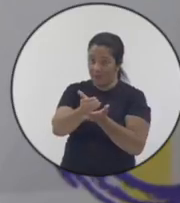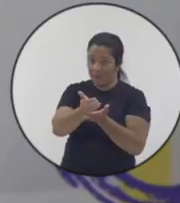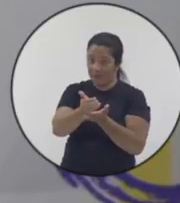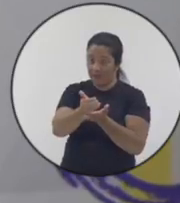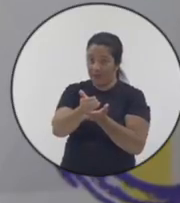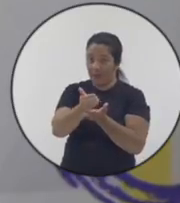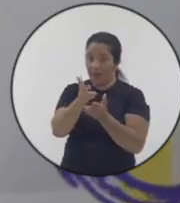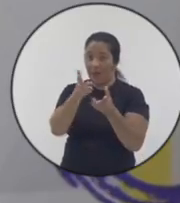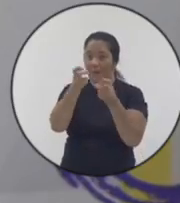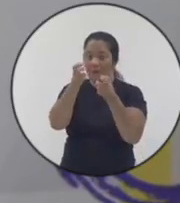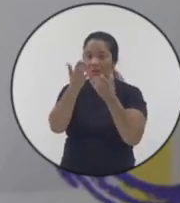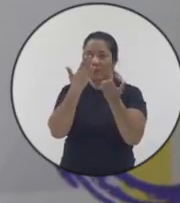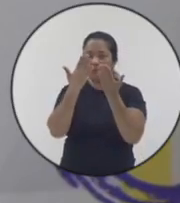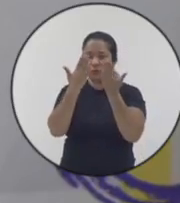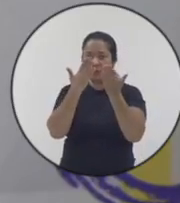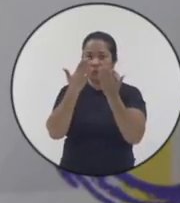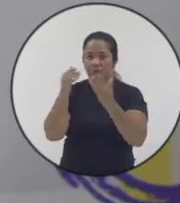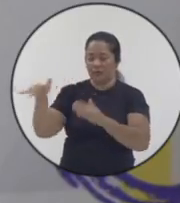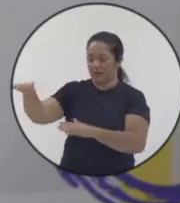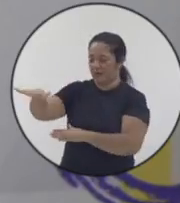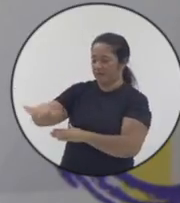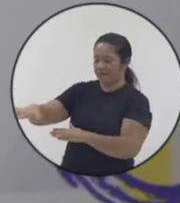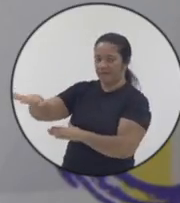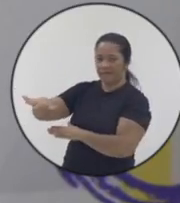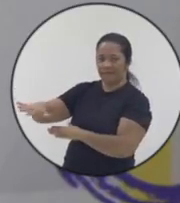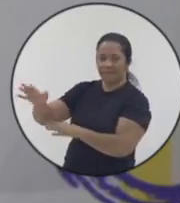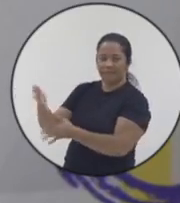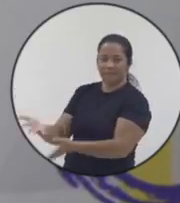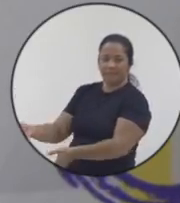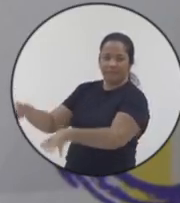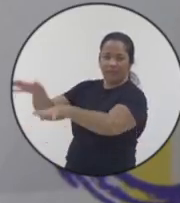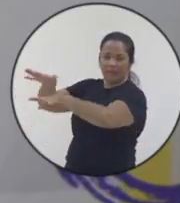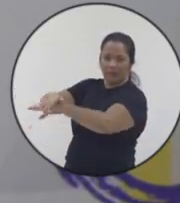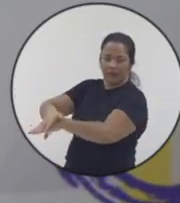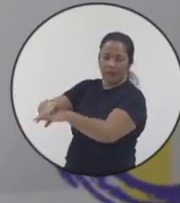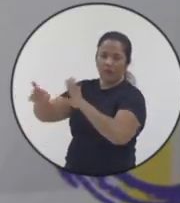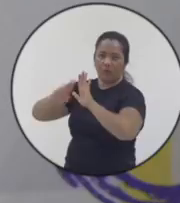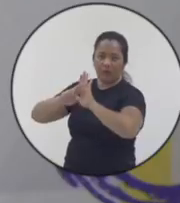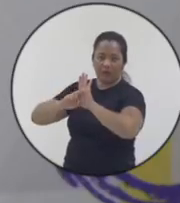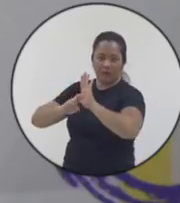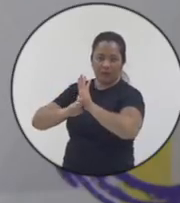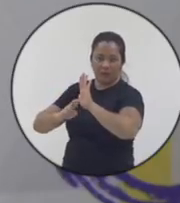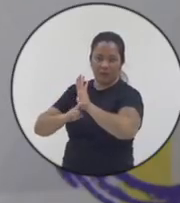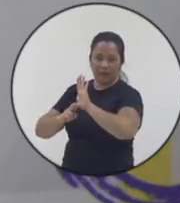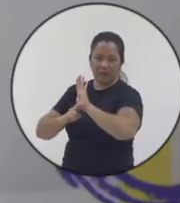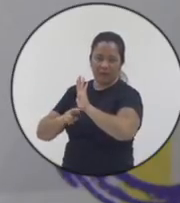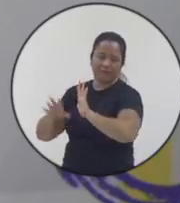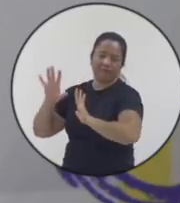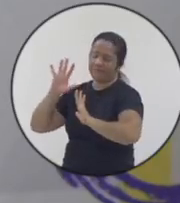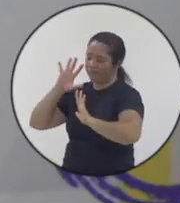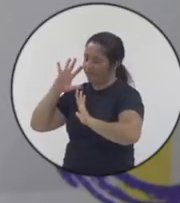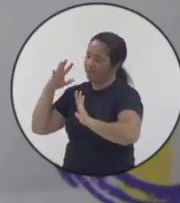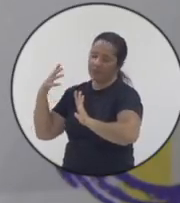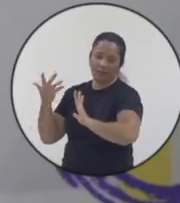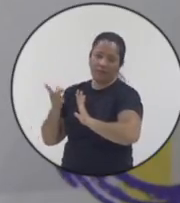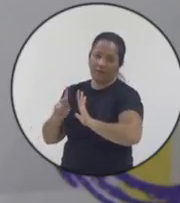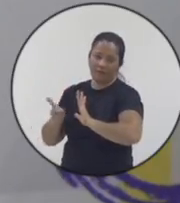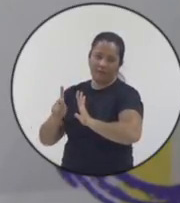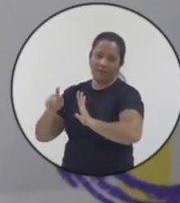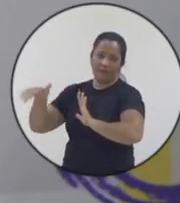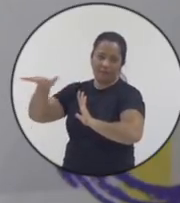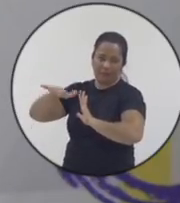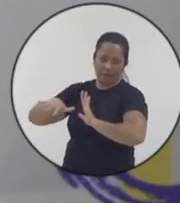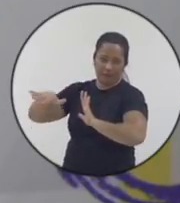lugares possíveis. Ou como um lugar de reiteração da norma, e isso é muito frequente, a gente pode perceber muito fácil, de como esse lugar é investido, como um